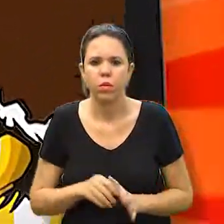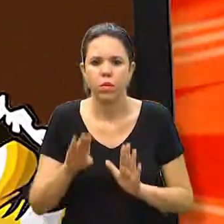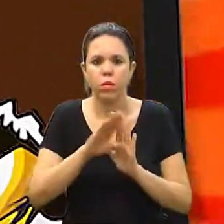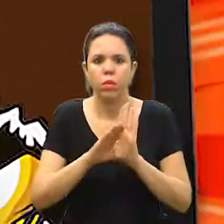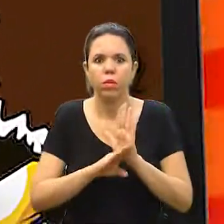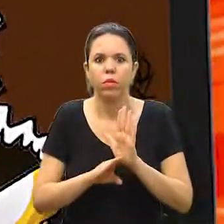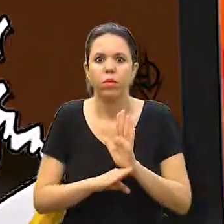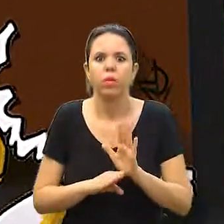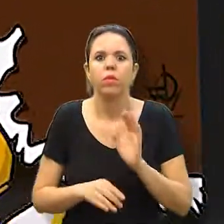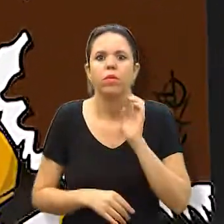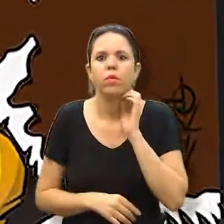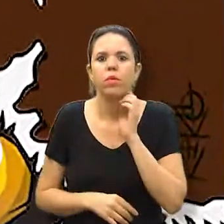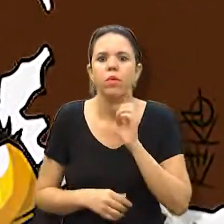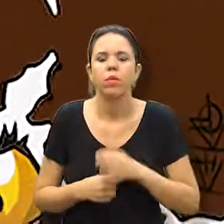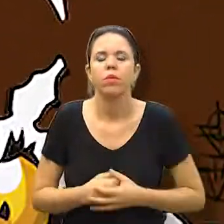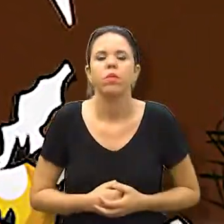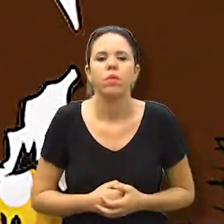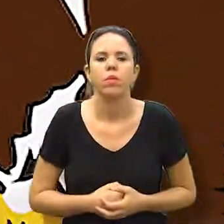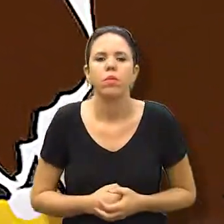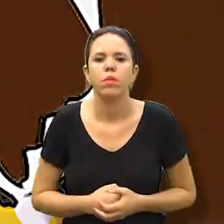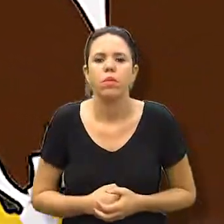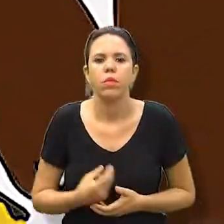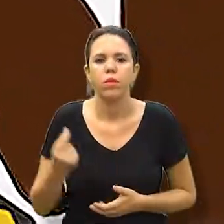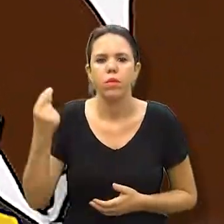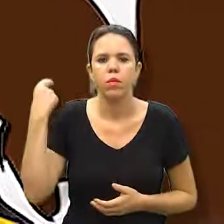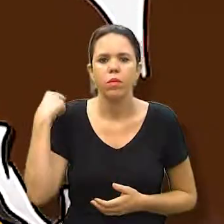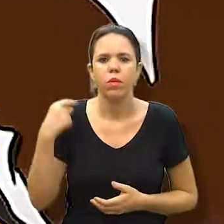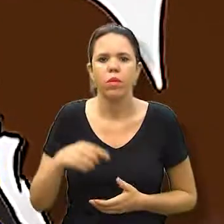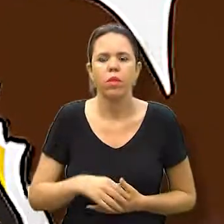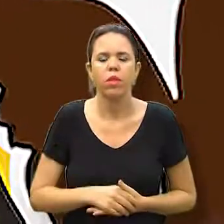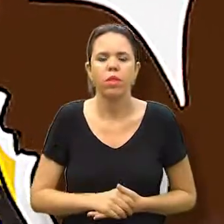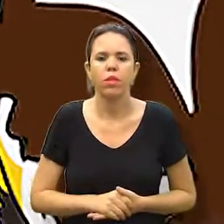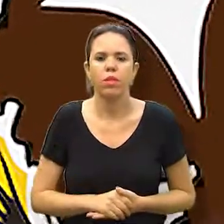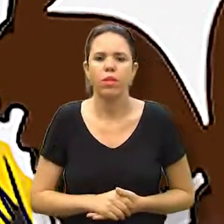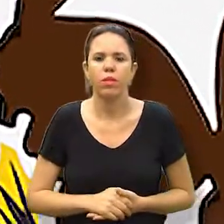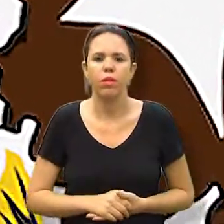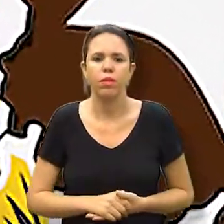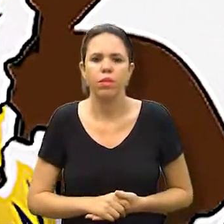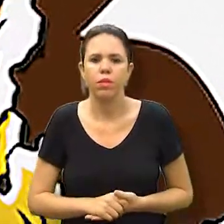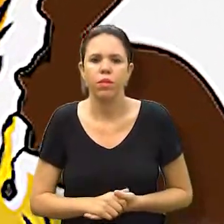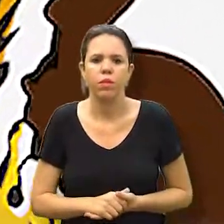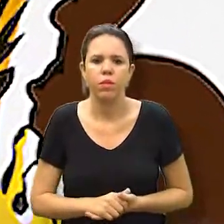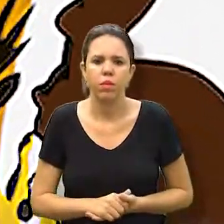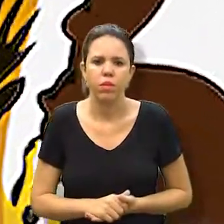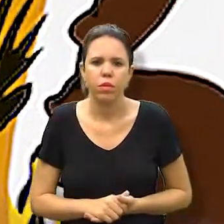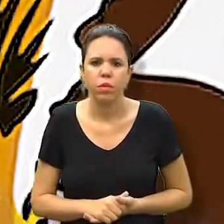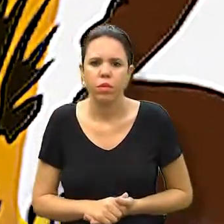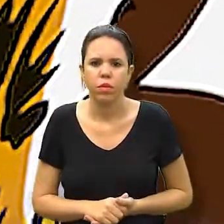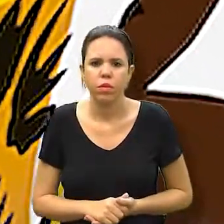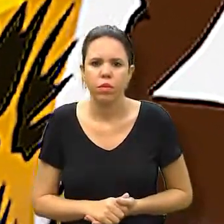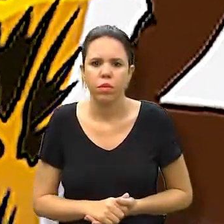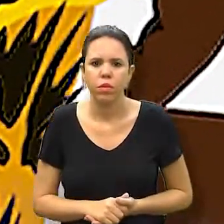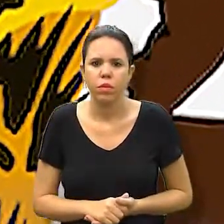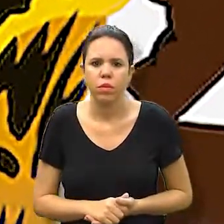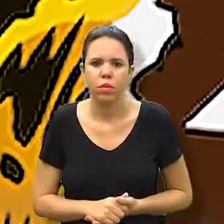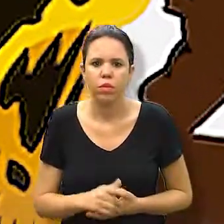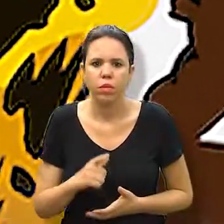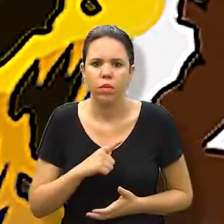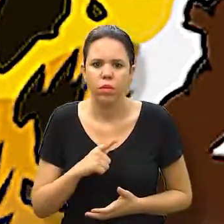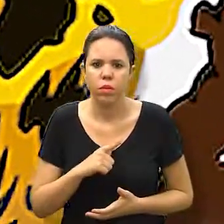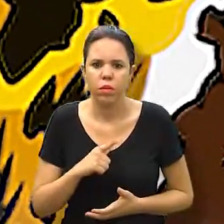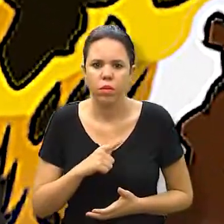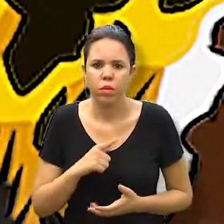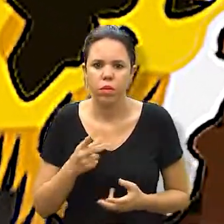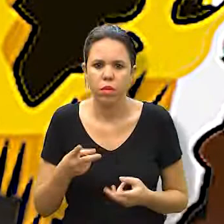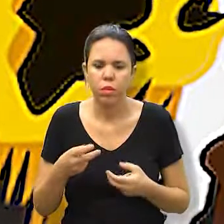os programas de medo que passavam na televisão antigamente, todas as séries, né? Então, assim, eu tenho